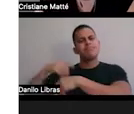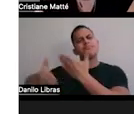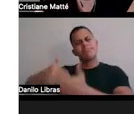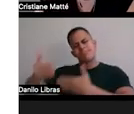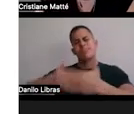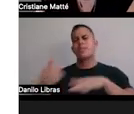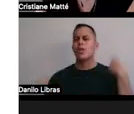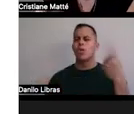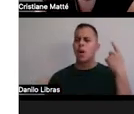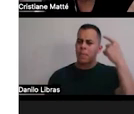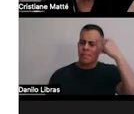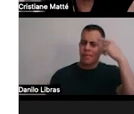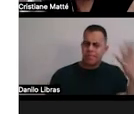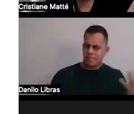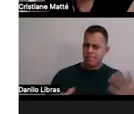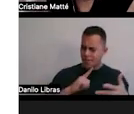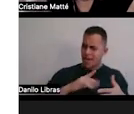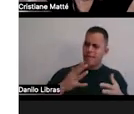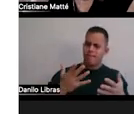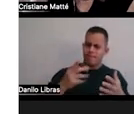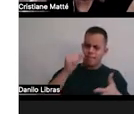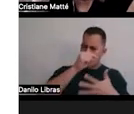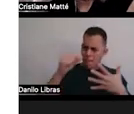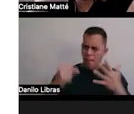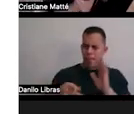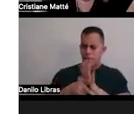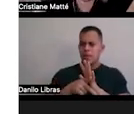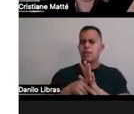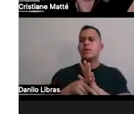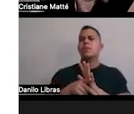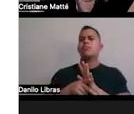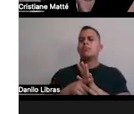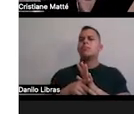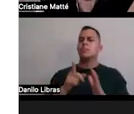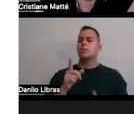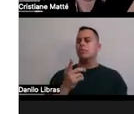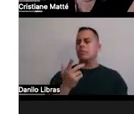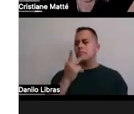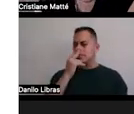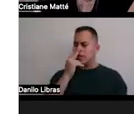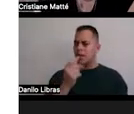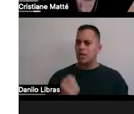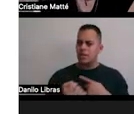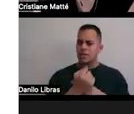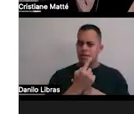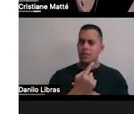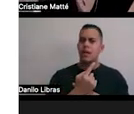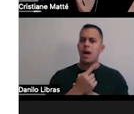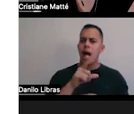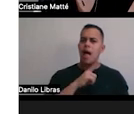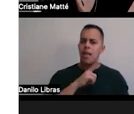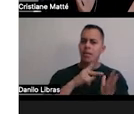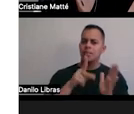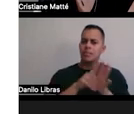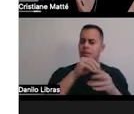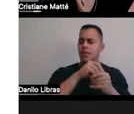que esses emaranhados que a gente tem na parte de fora das células, né, de beta-amiloide, ele ficava por lá, e hoje a gente sabe que não. Então, a gente